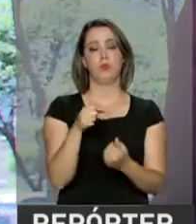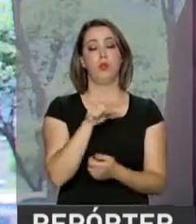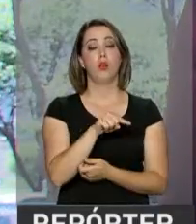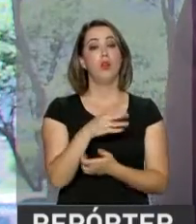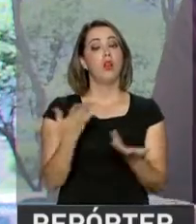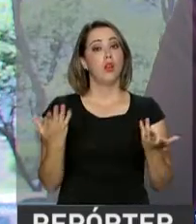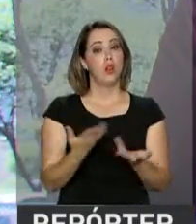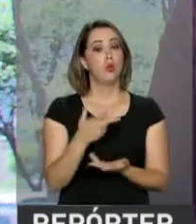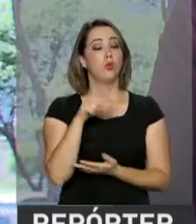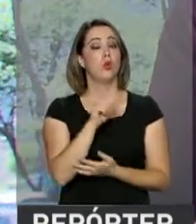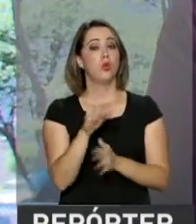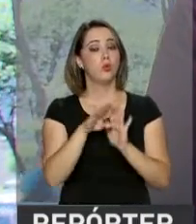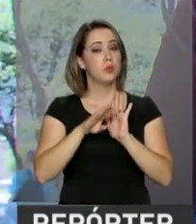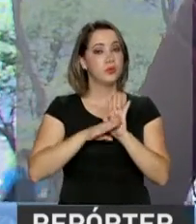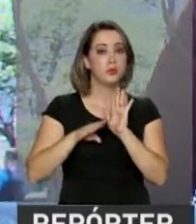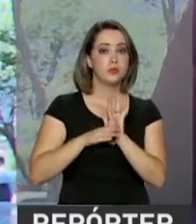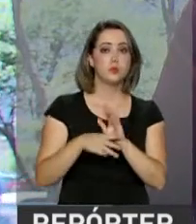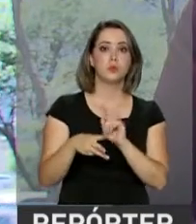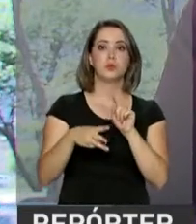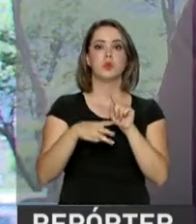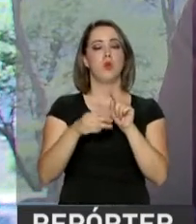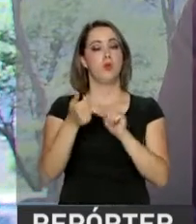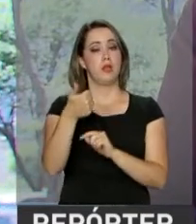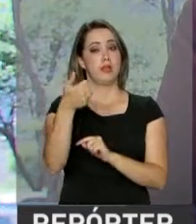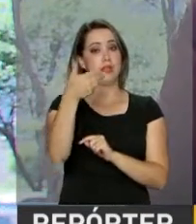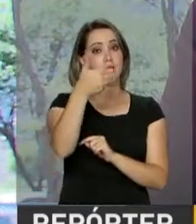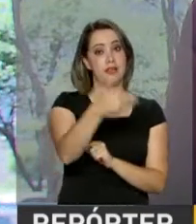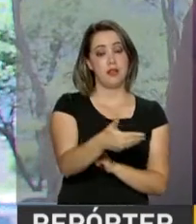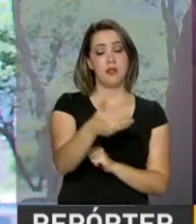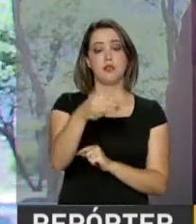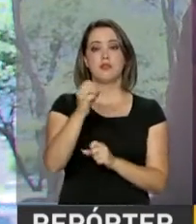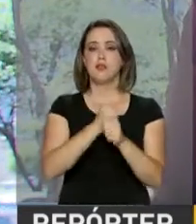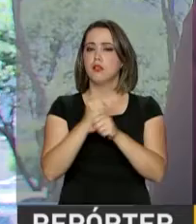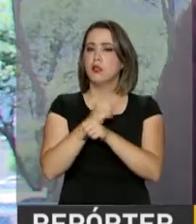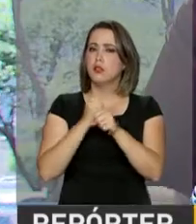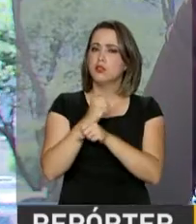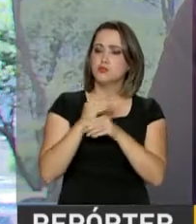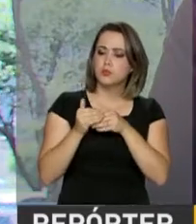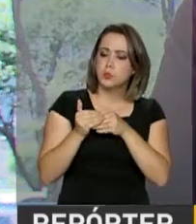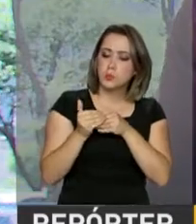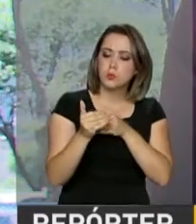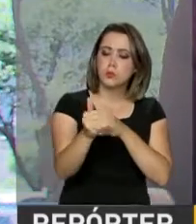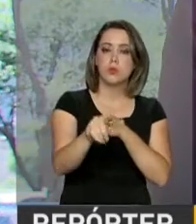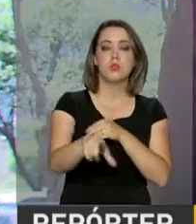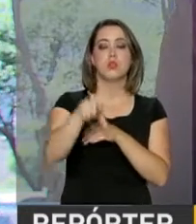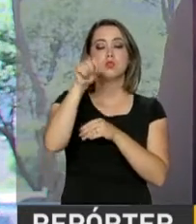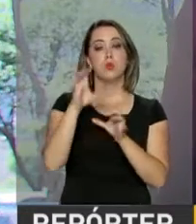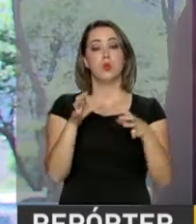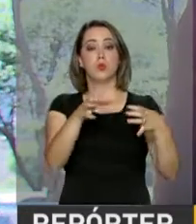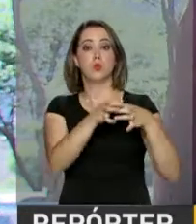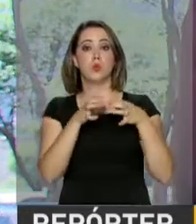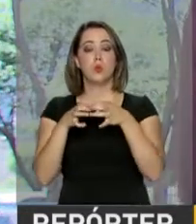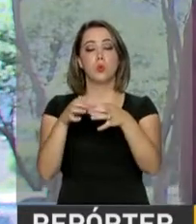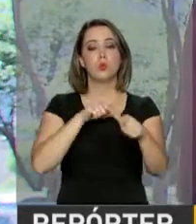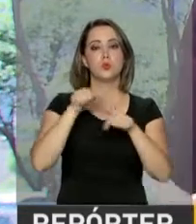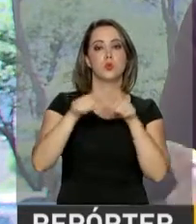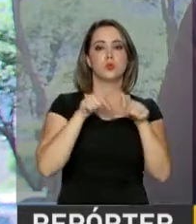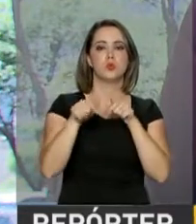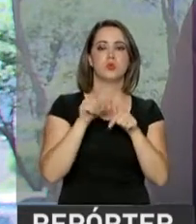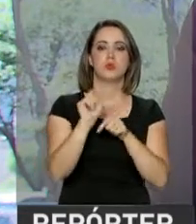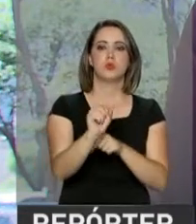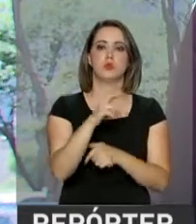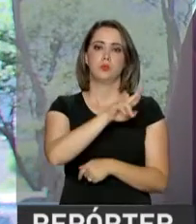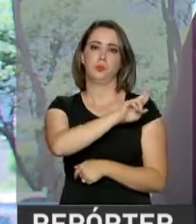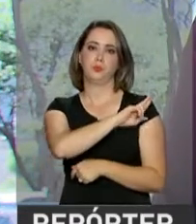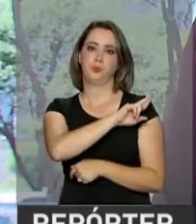2030 terá metas com 13 anos de duração o novo programa será definido por um grupo de trabalho formado por